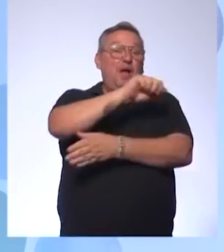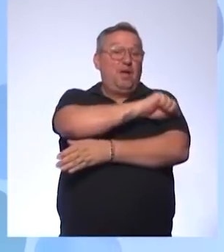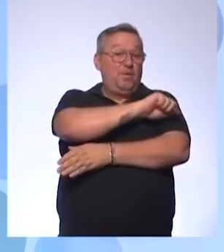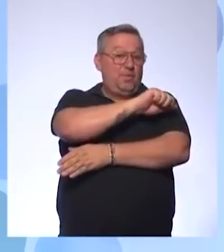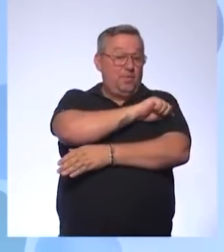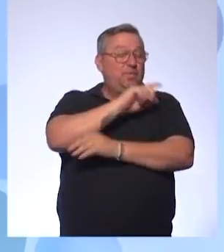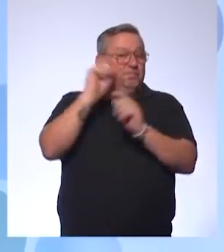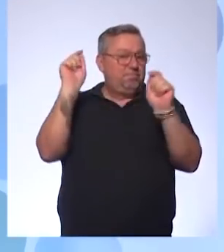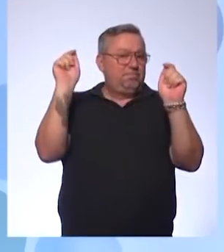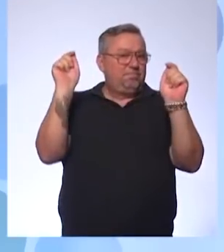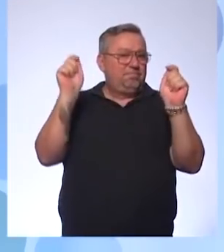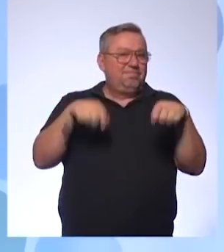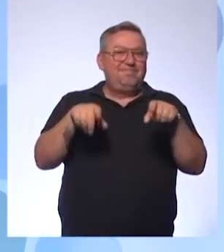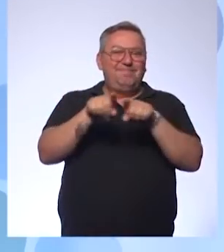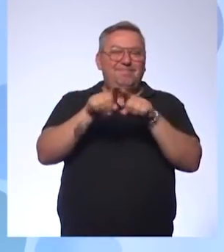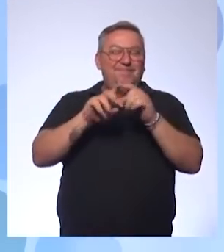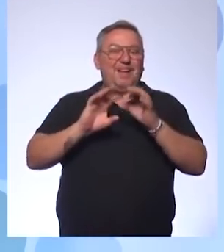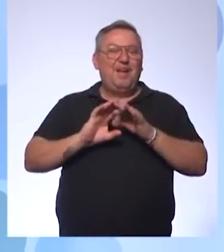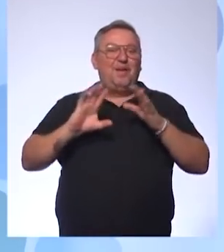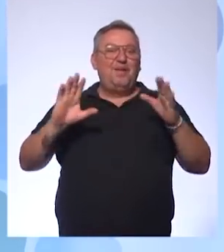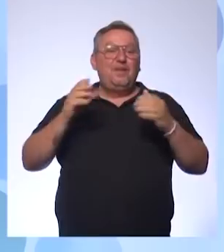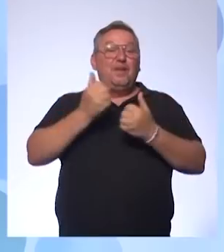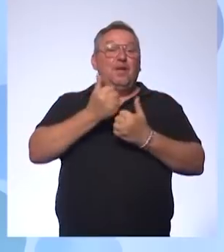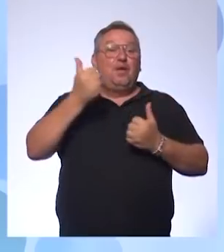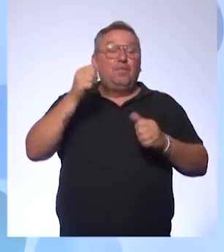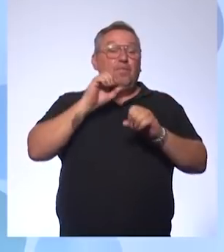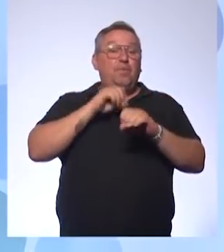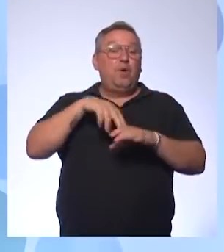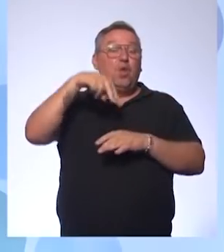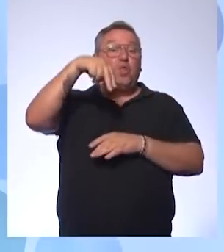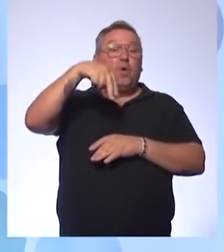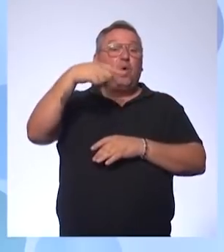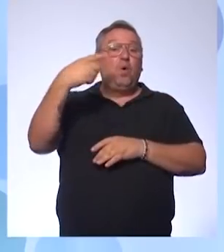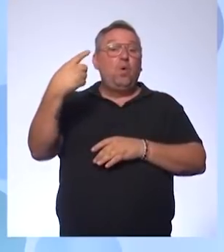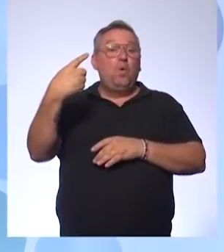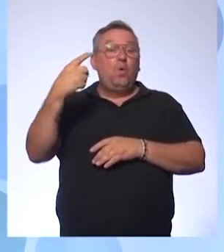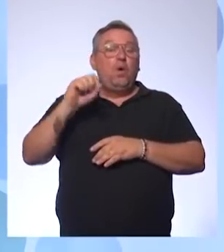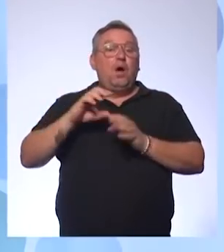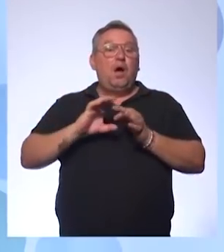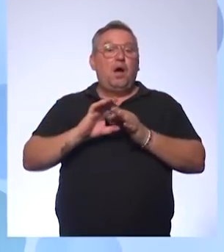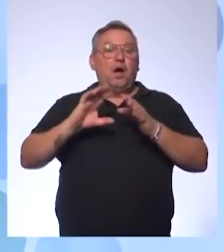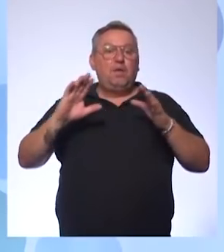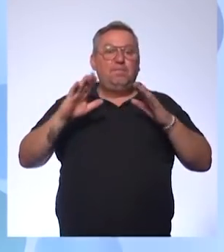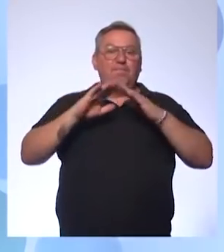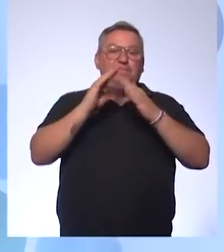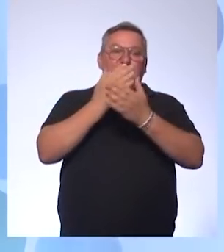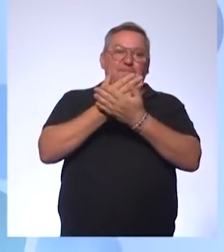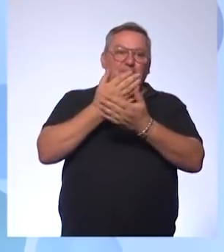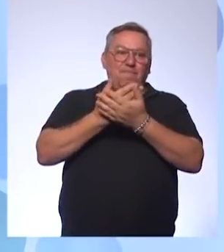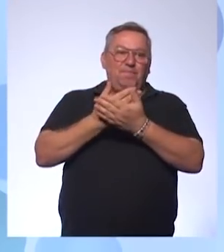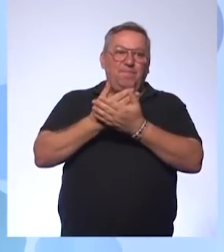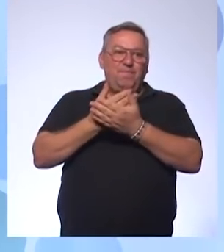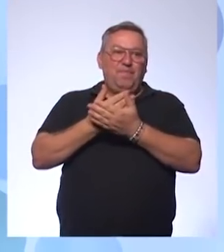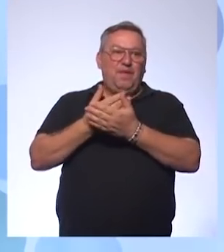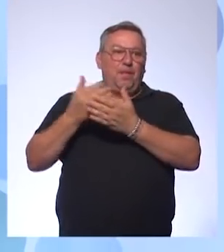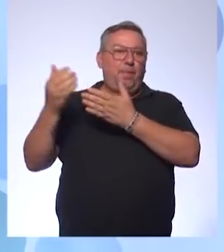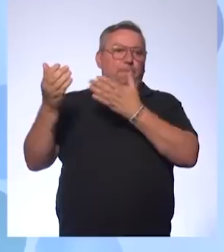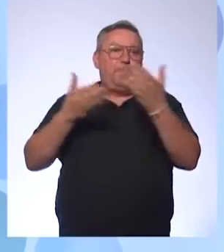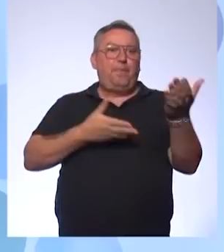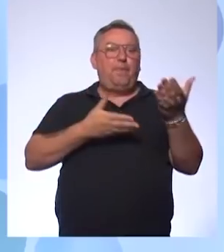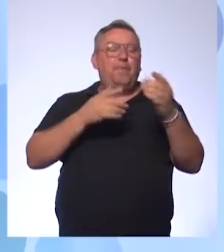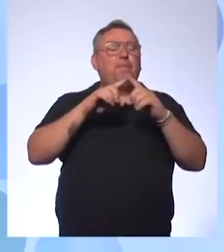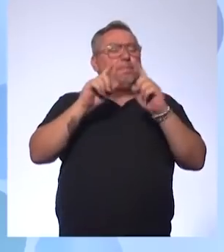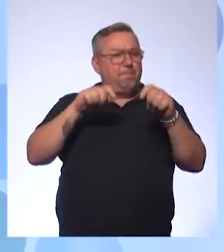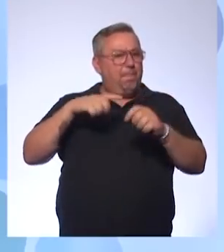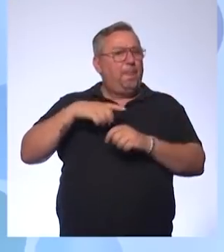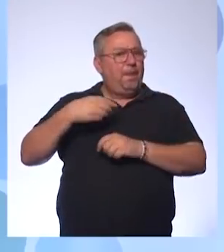que possibilitou, e também a diretoria de ensino Norte 1, que autorizou a escola para que a aluna